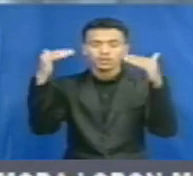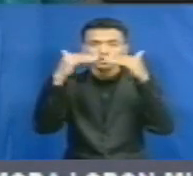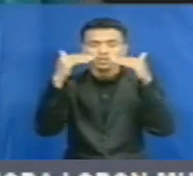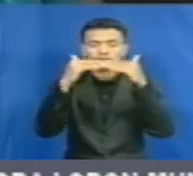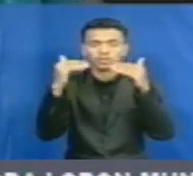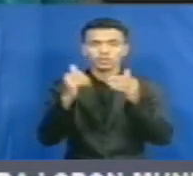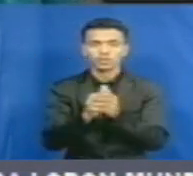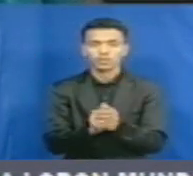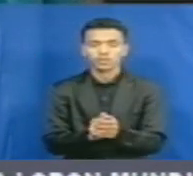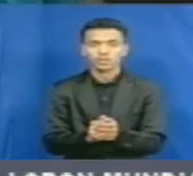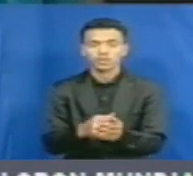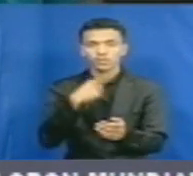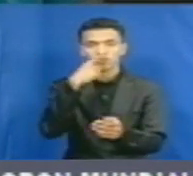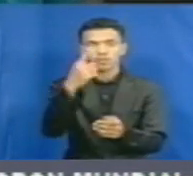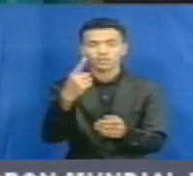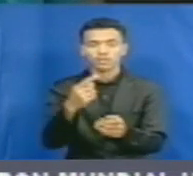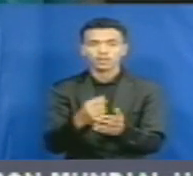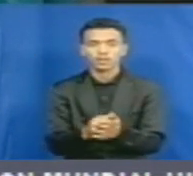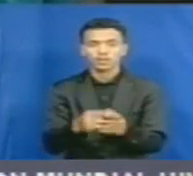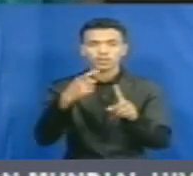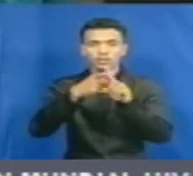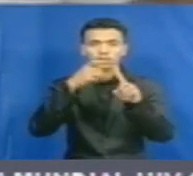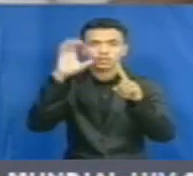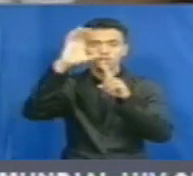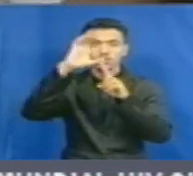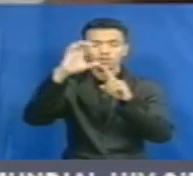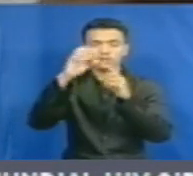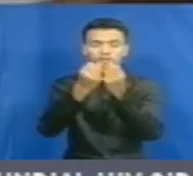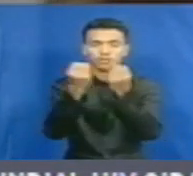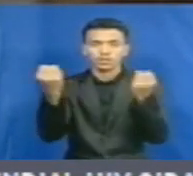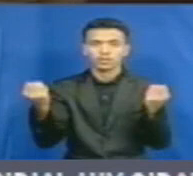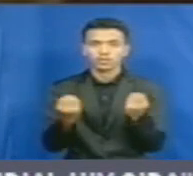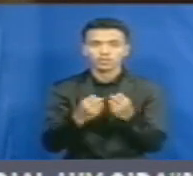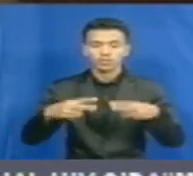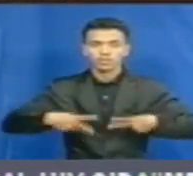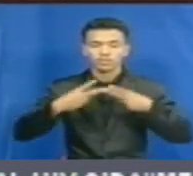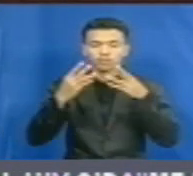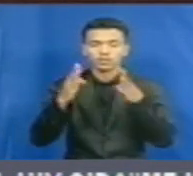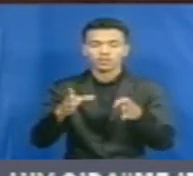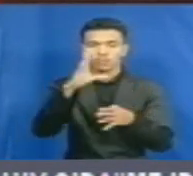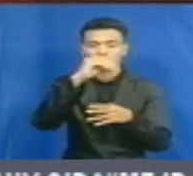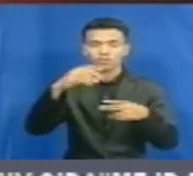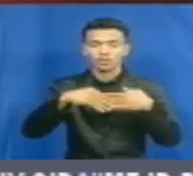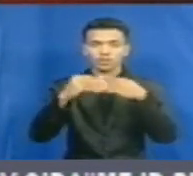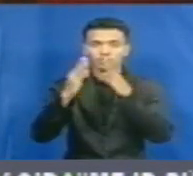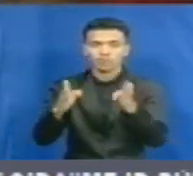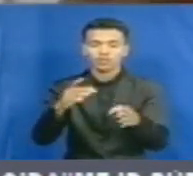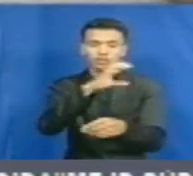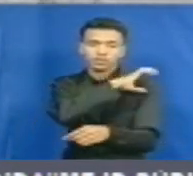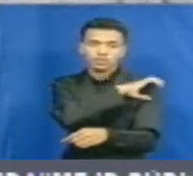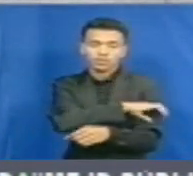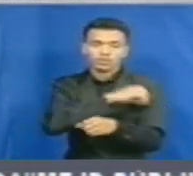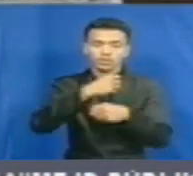conferência e imprensa condena macaj ato russi chefe suco Tula Ica, veterano balum, na autoridade de segurança.